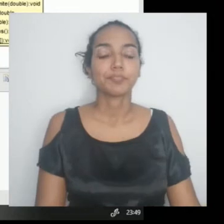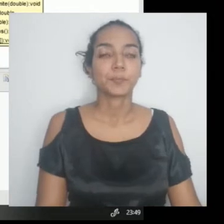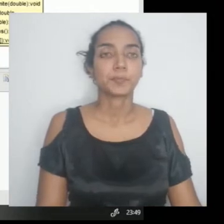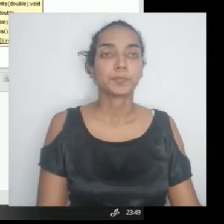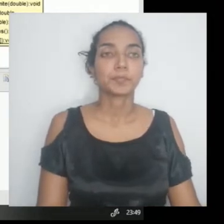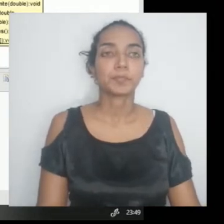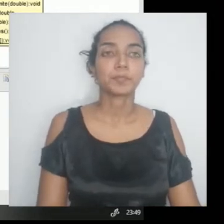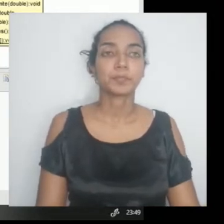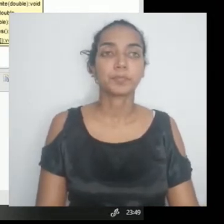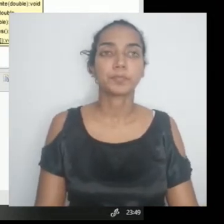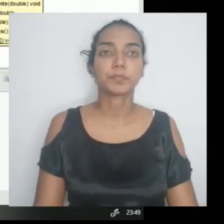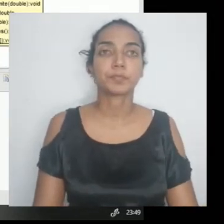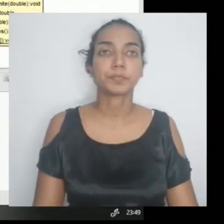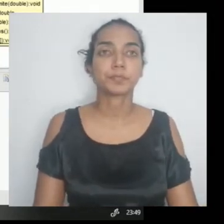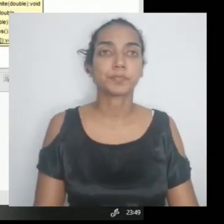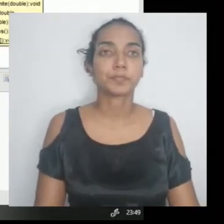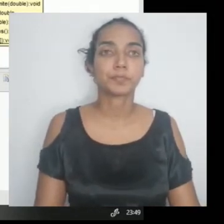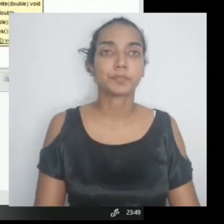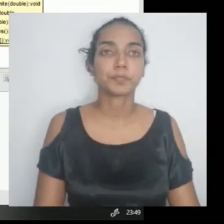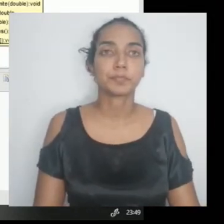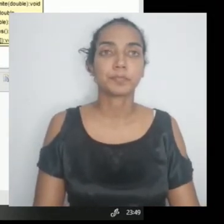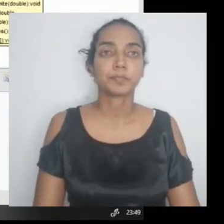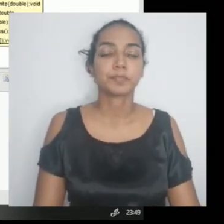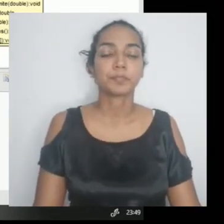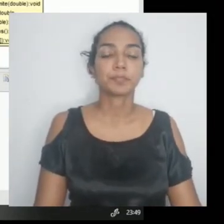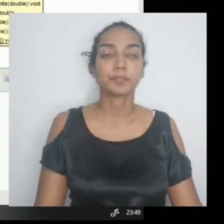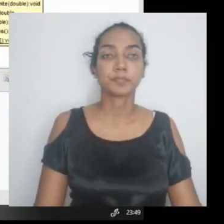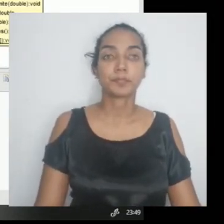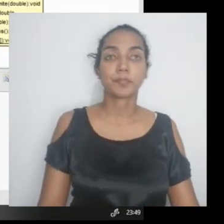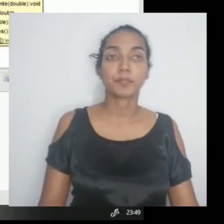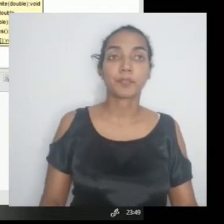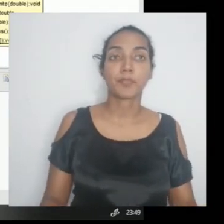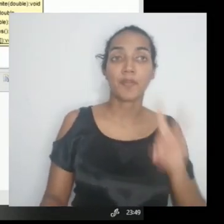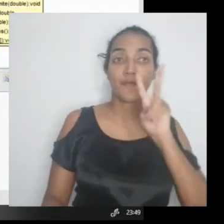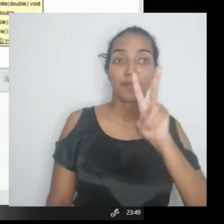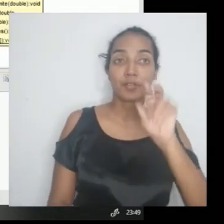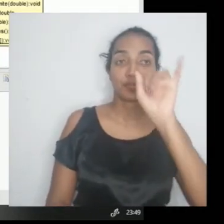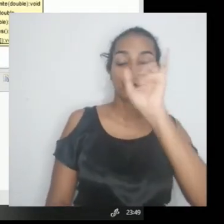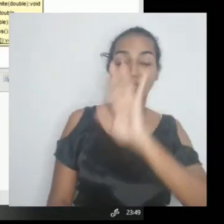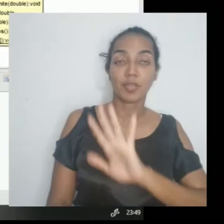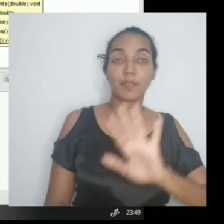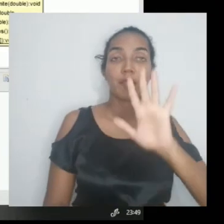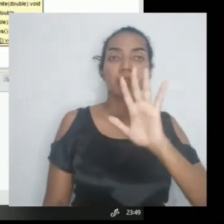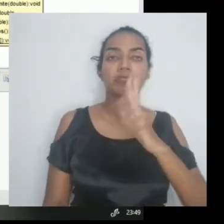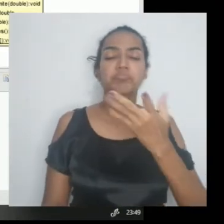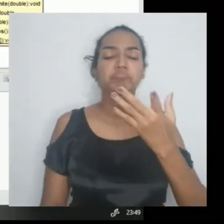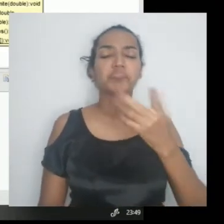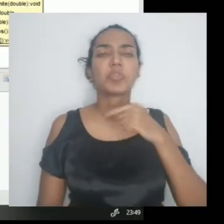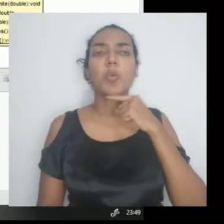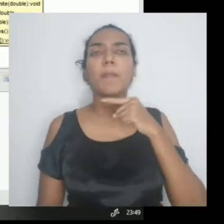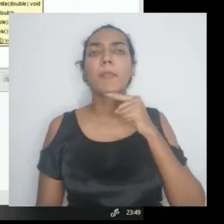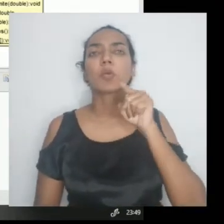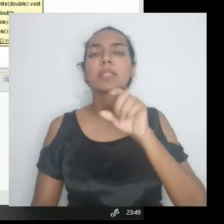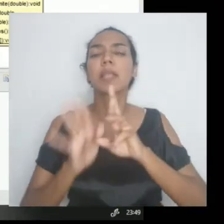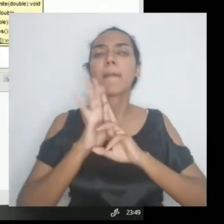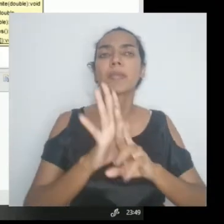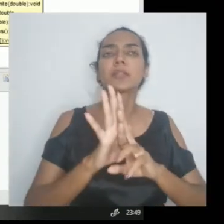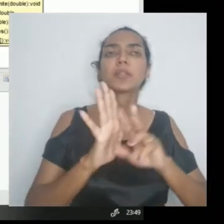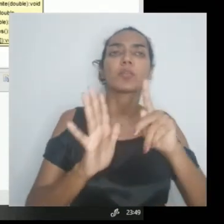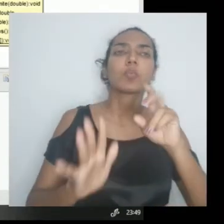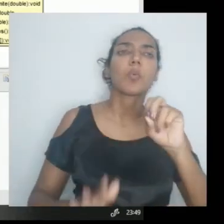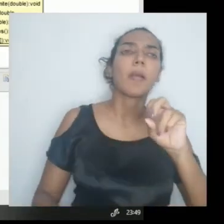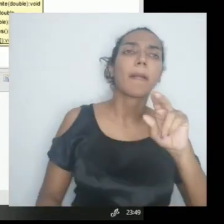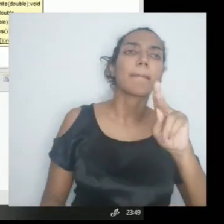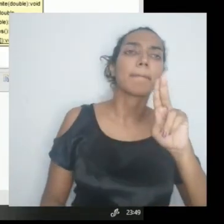poupança. Independente se eu representei isso aqui como uma poupança P ou uma conta P. Independente se eu representei isso como uma